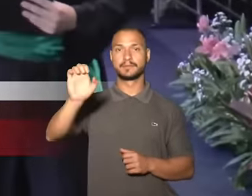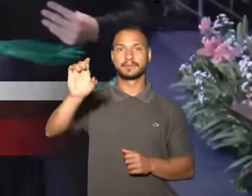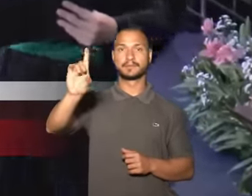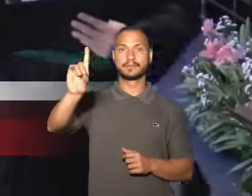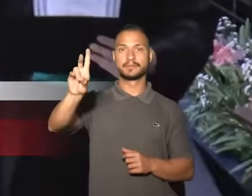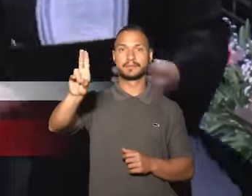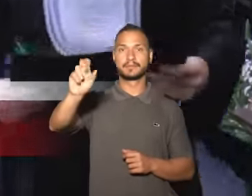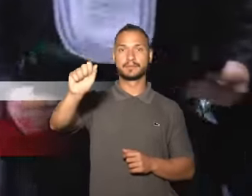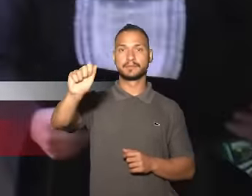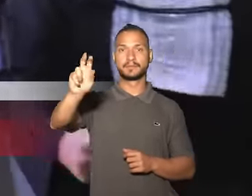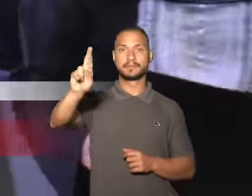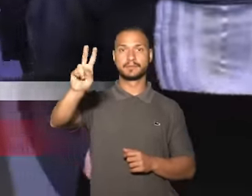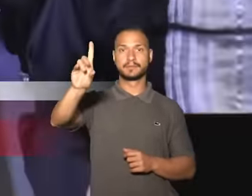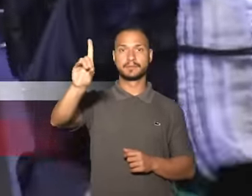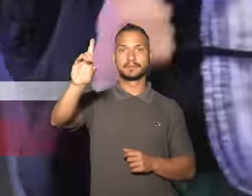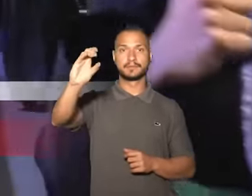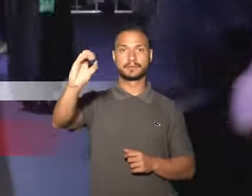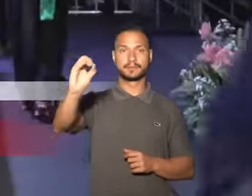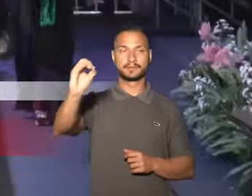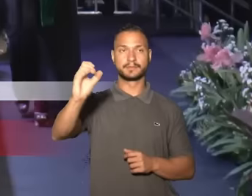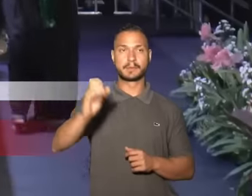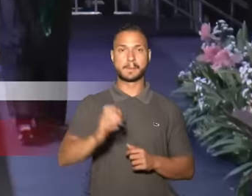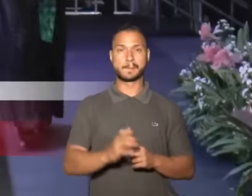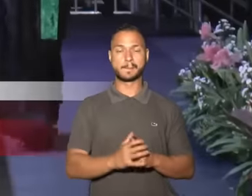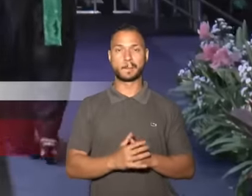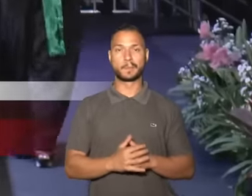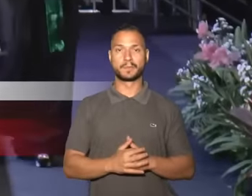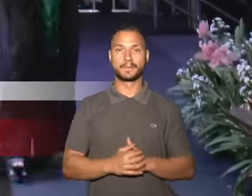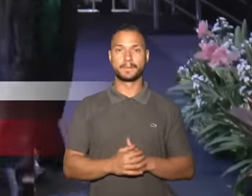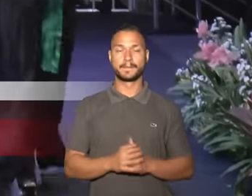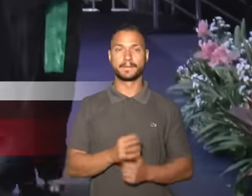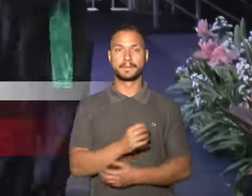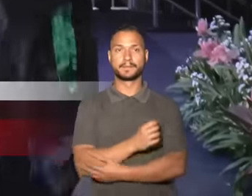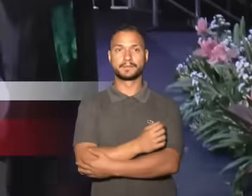Eduardo Andrade Coelho.